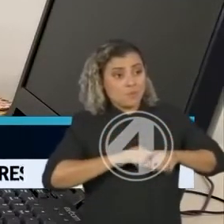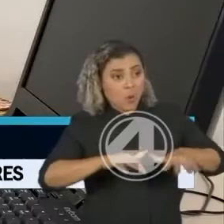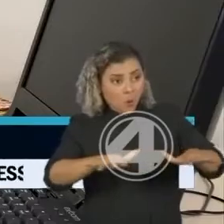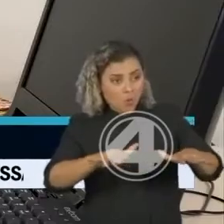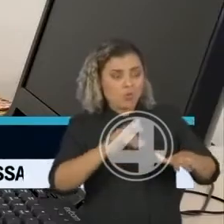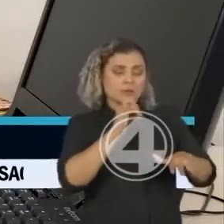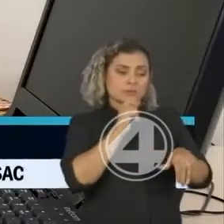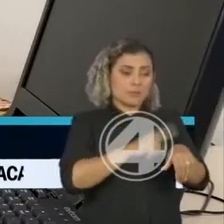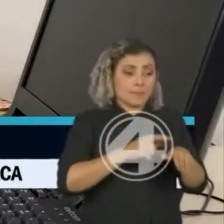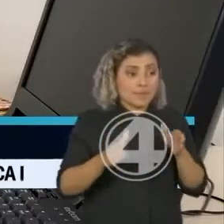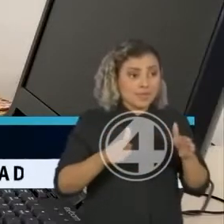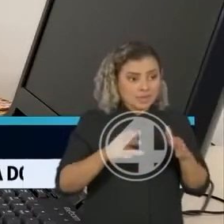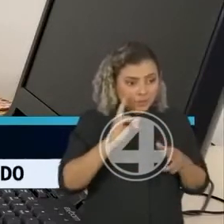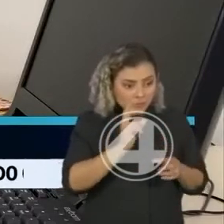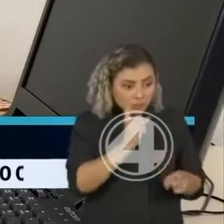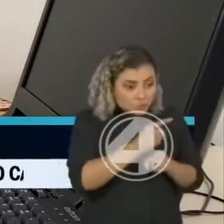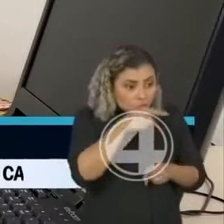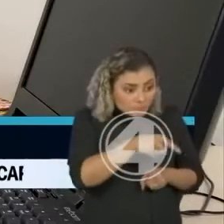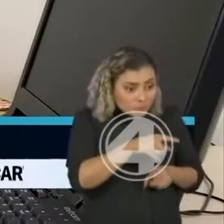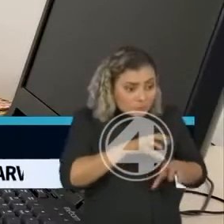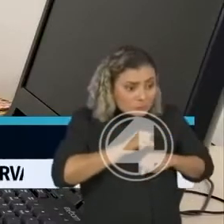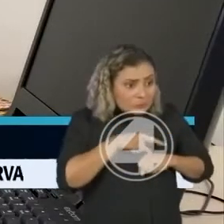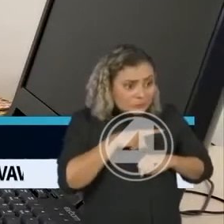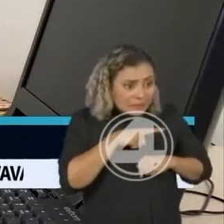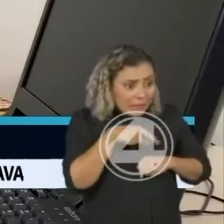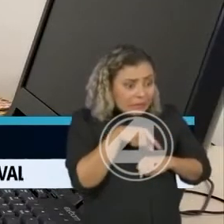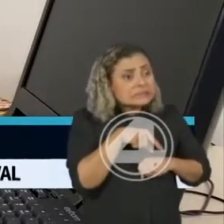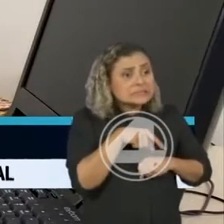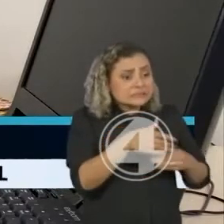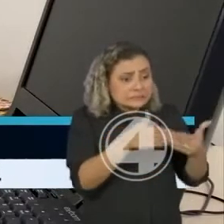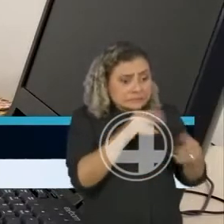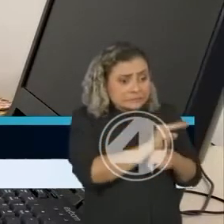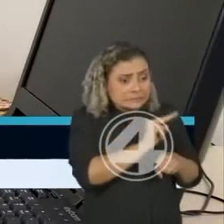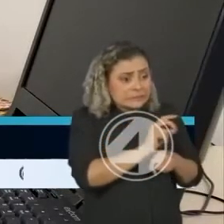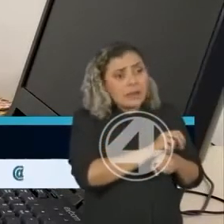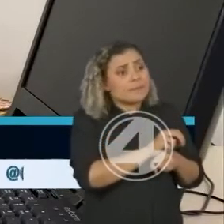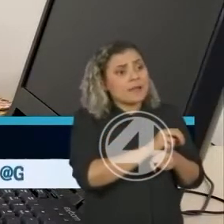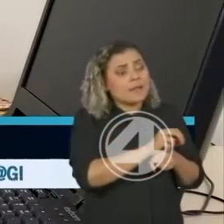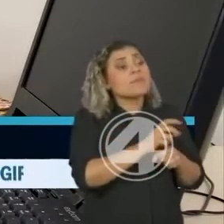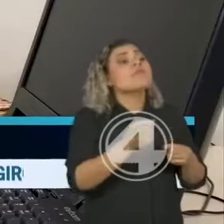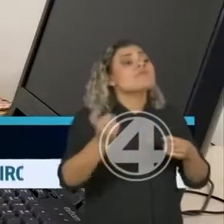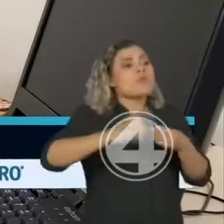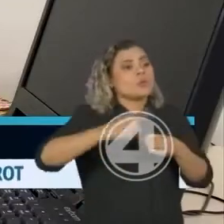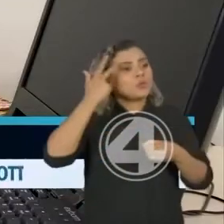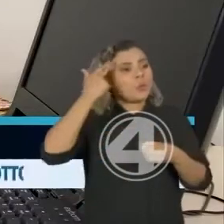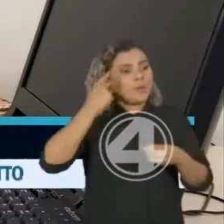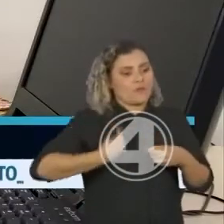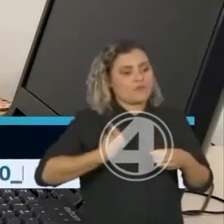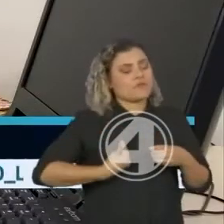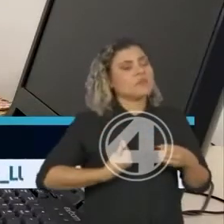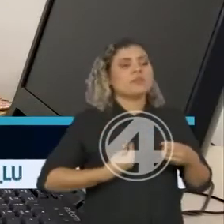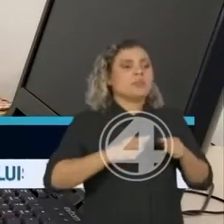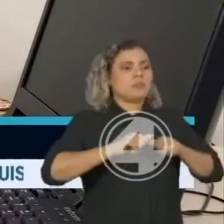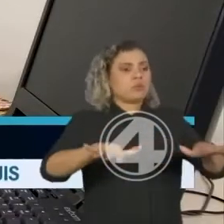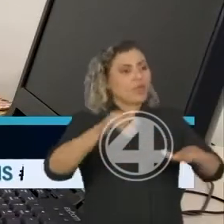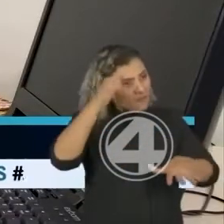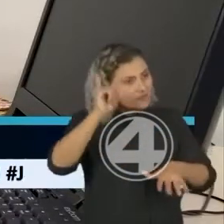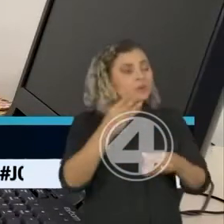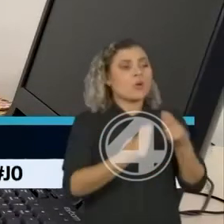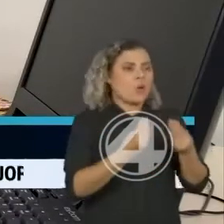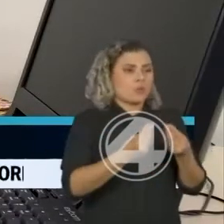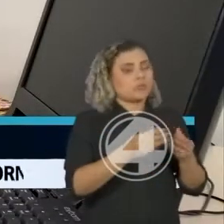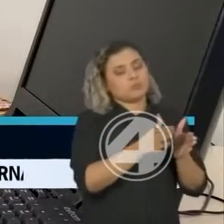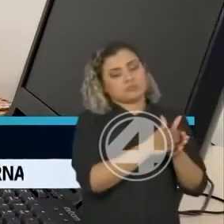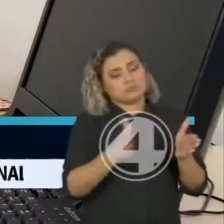ou pelo menos o tempo que a gente pode detectar esse vírus de alguém teve a doença ela pode variar em média aí de